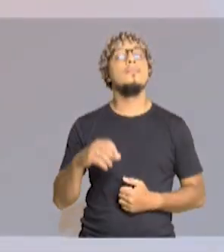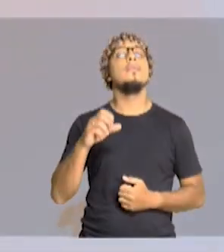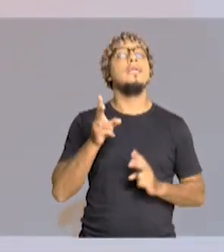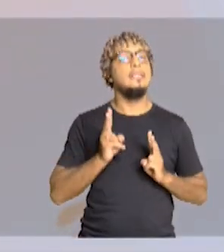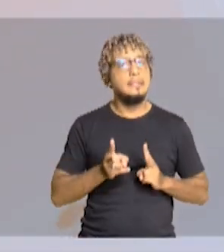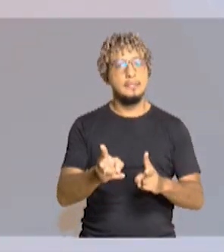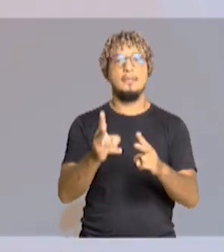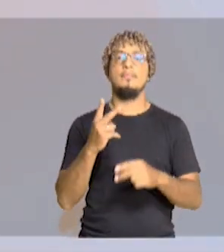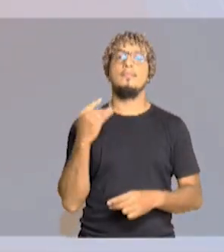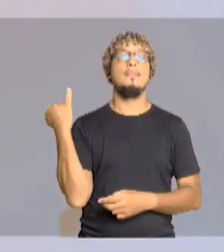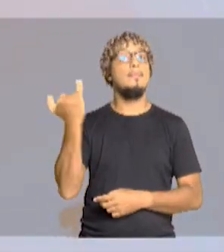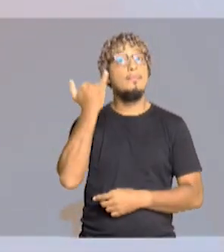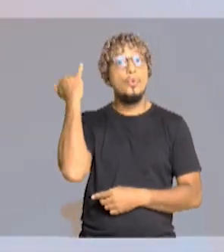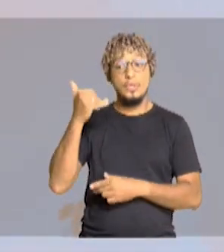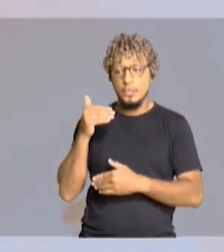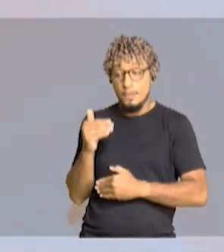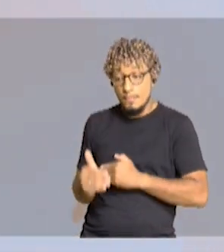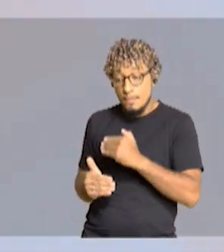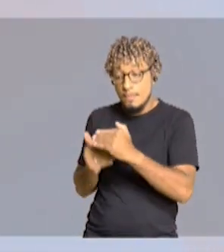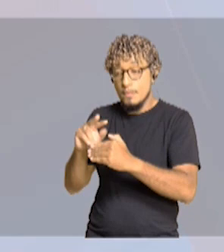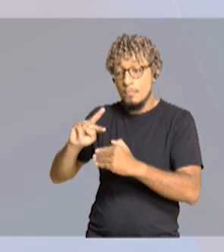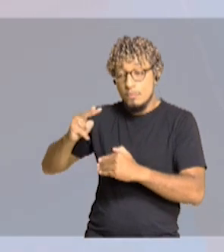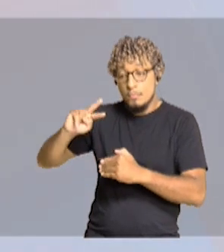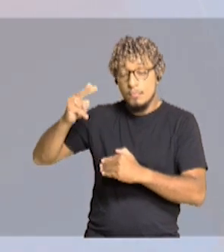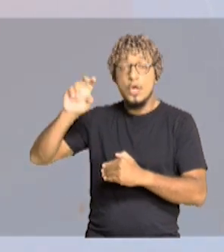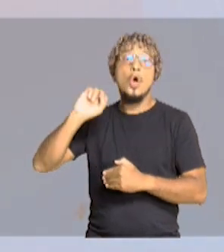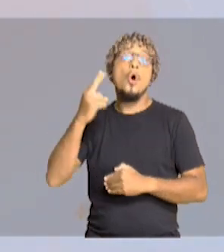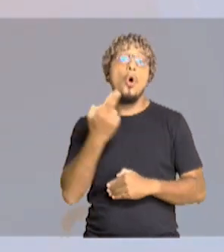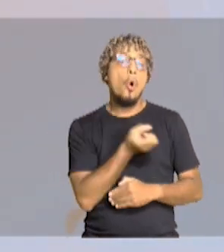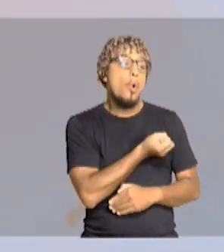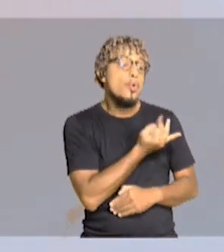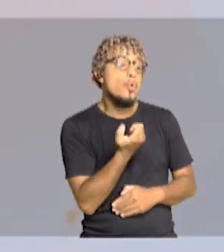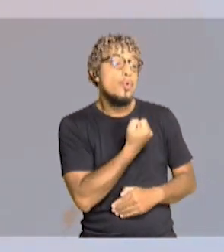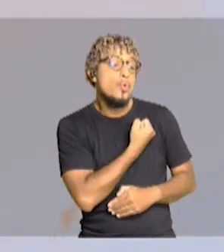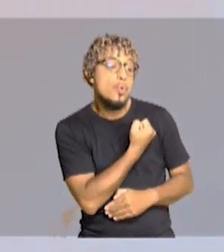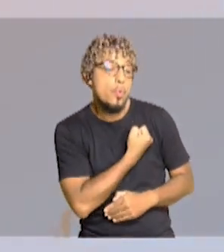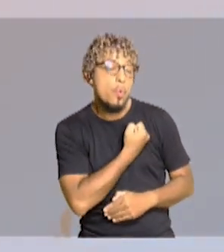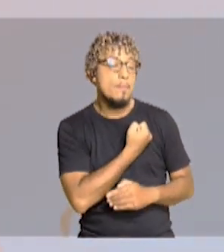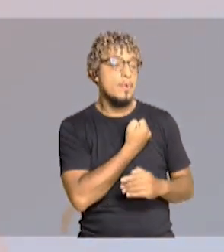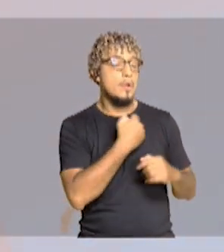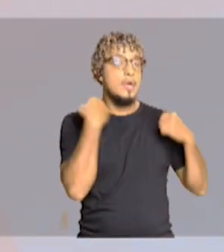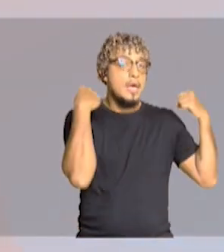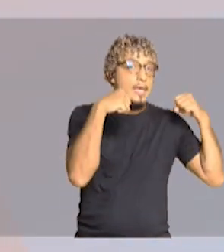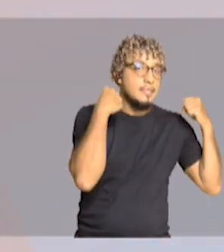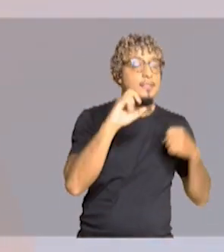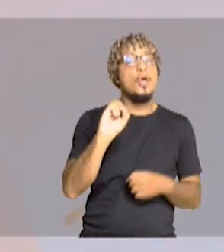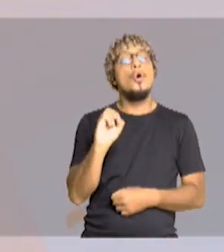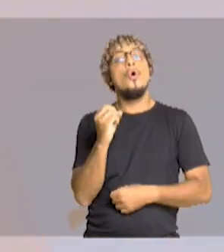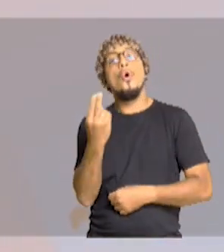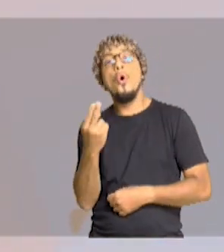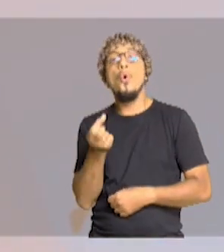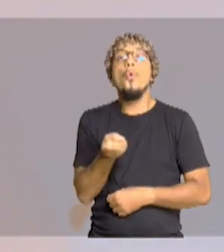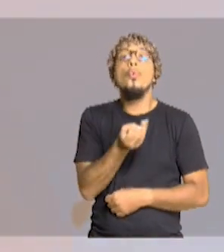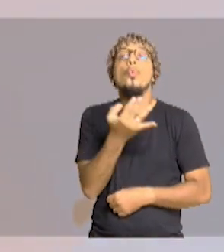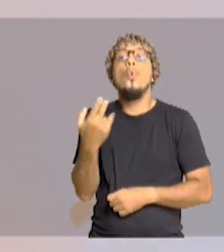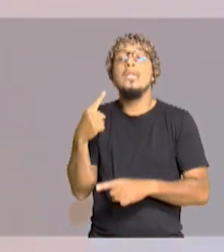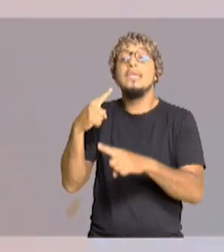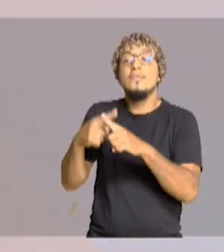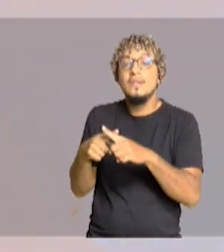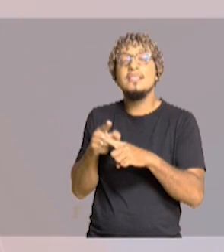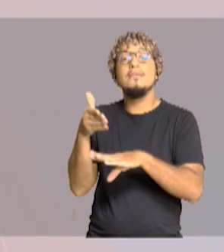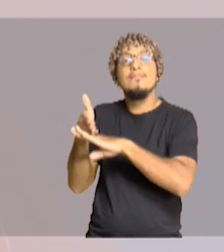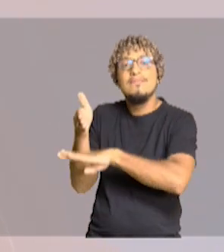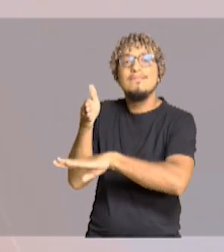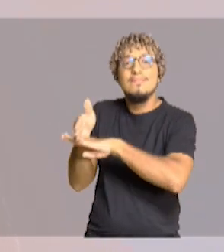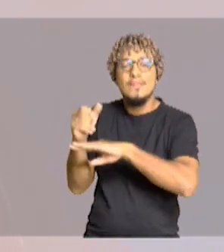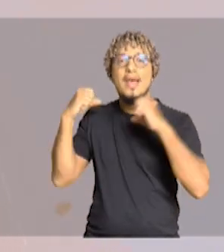sempre é muito importante progredir ou o número de exercício ou progredir o número de vezes que você vai treinar na